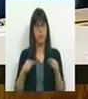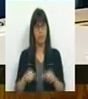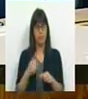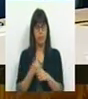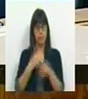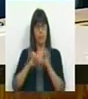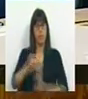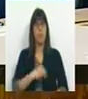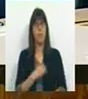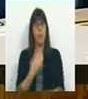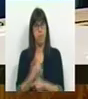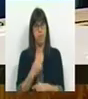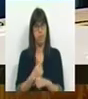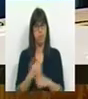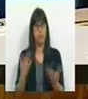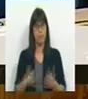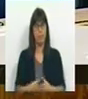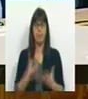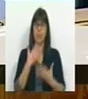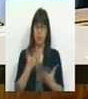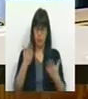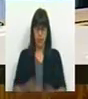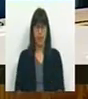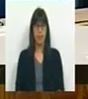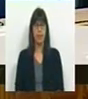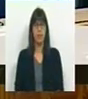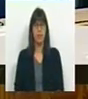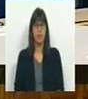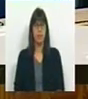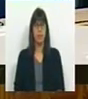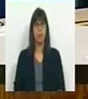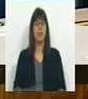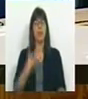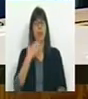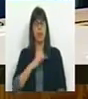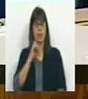serão também suas preocupações e que terá em conta. Muito obrigada. Muito obrigada, Sra. Deputada, para uma entrevista.